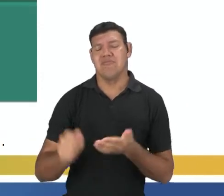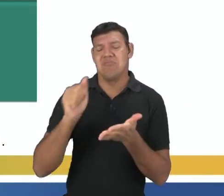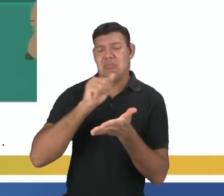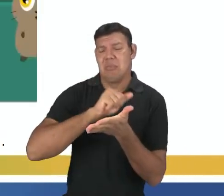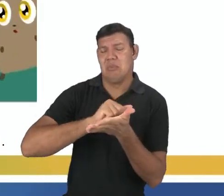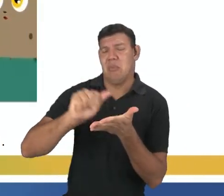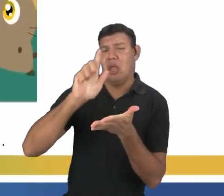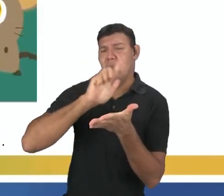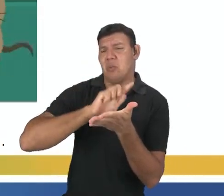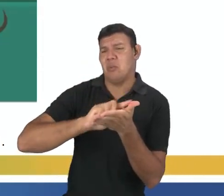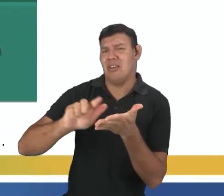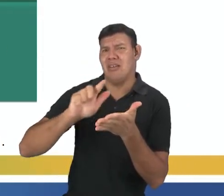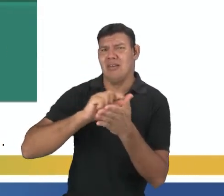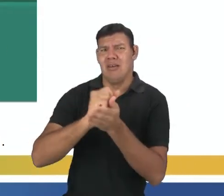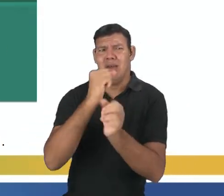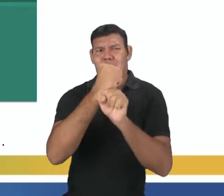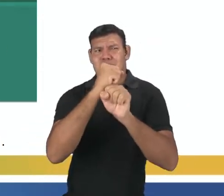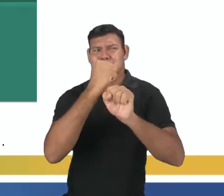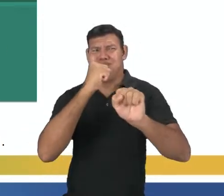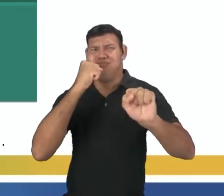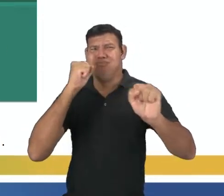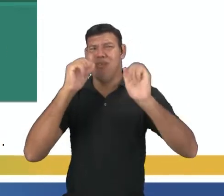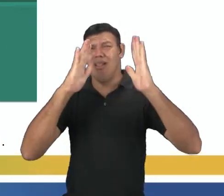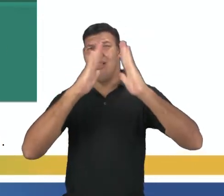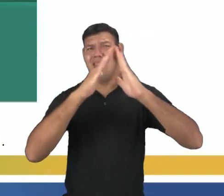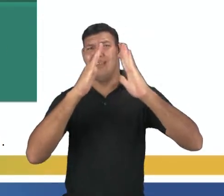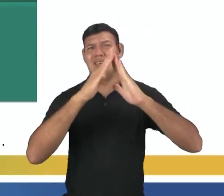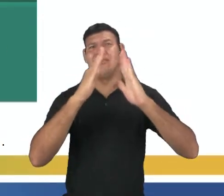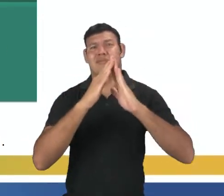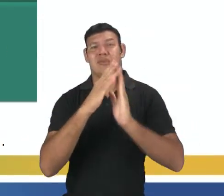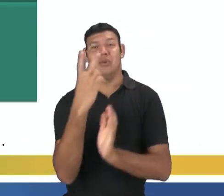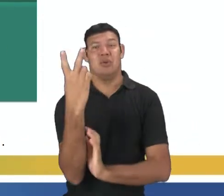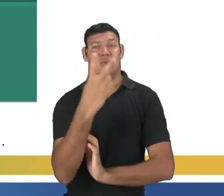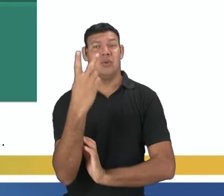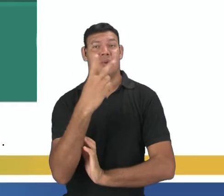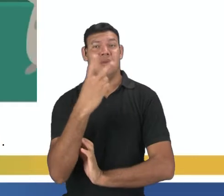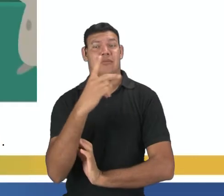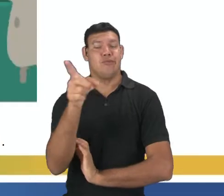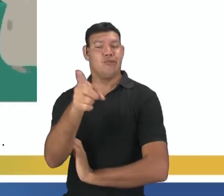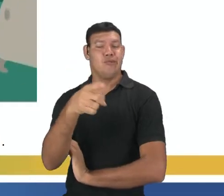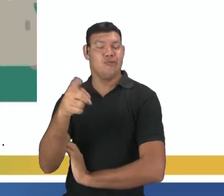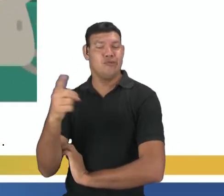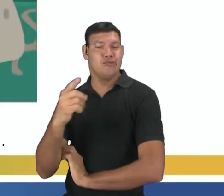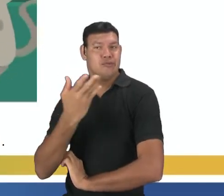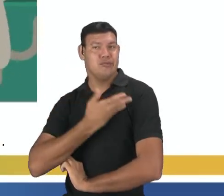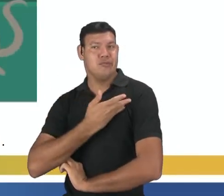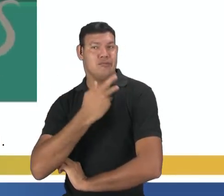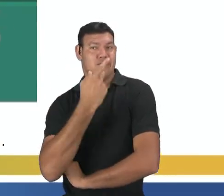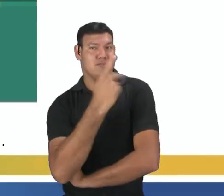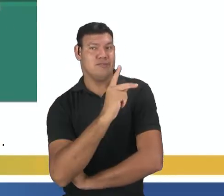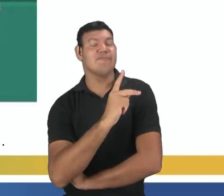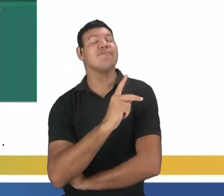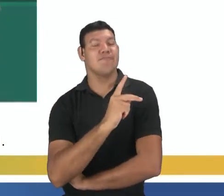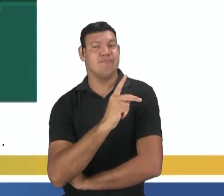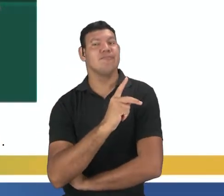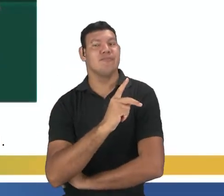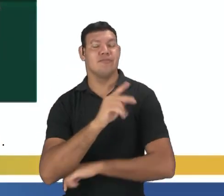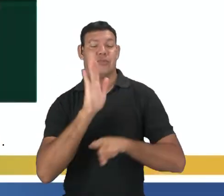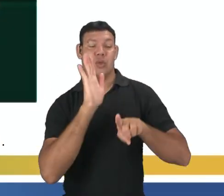A casa era muito grande, por isso, 2 ratinhos que eram amigos de Cinderela resolveram ajudar